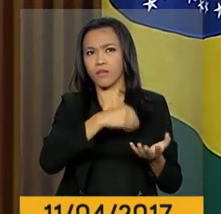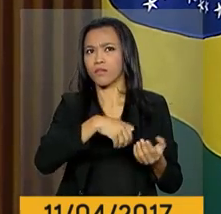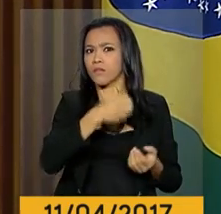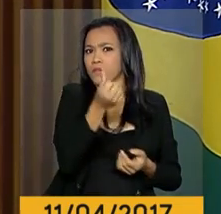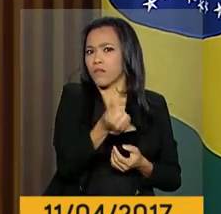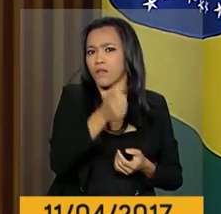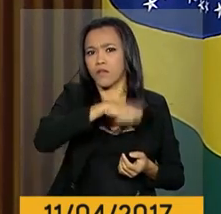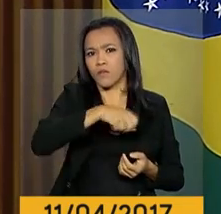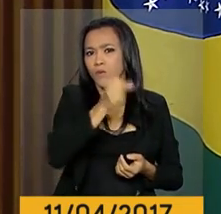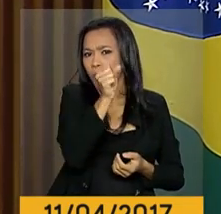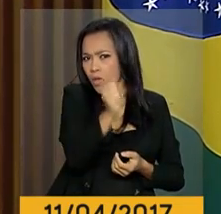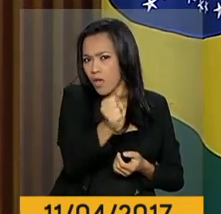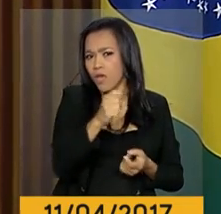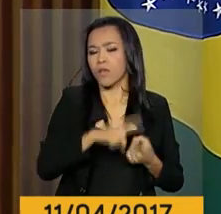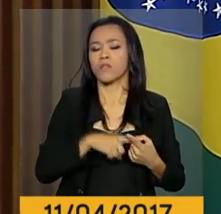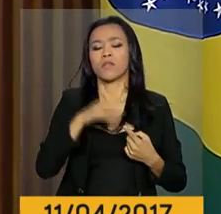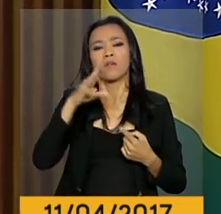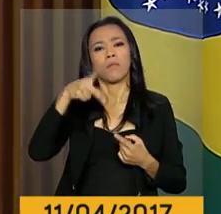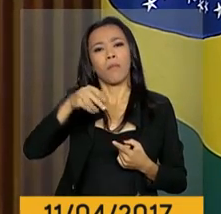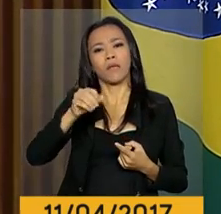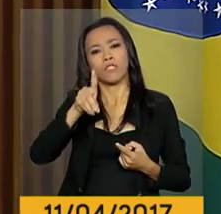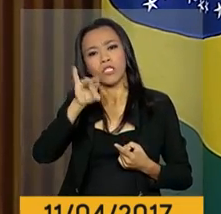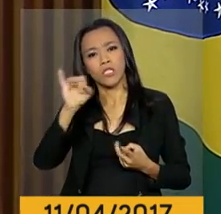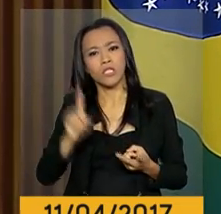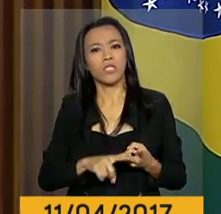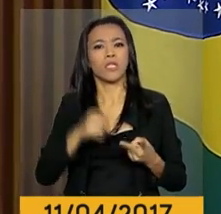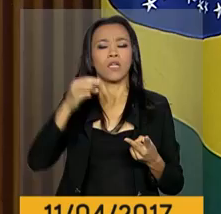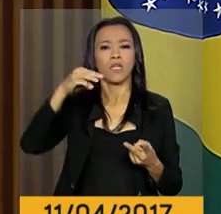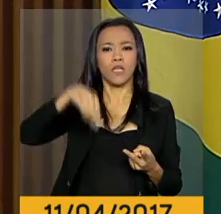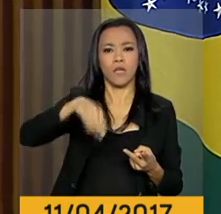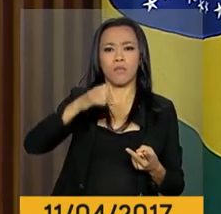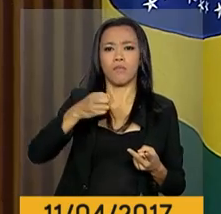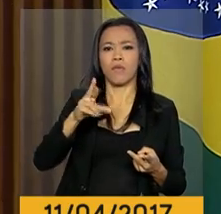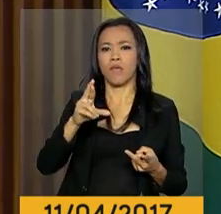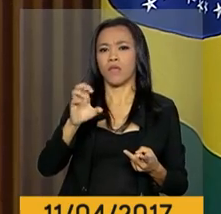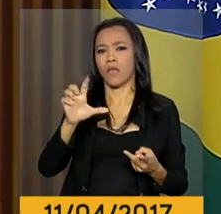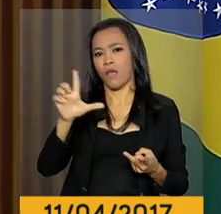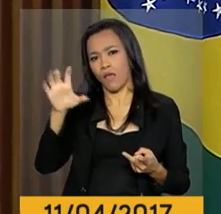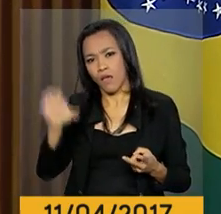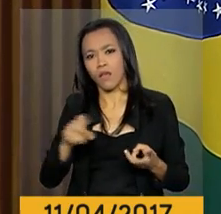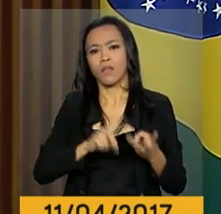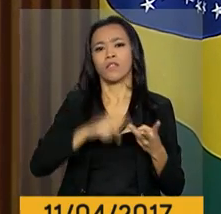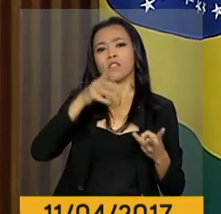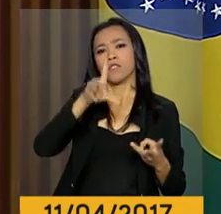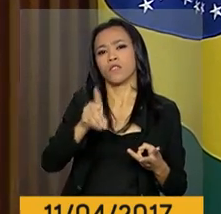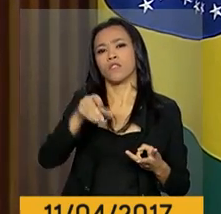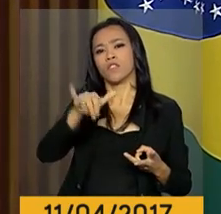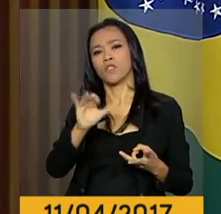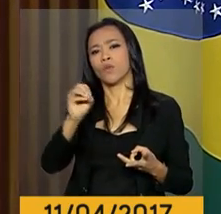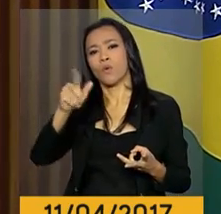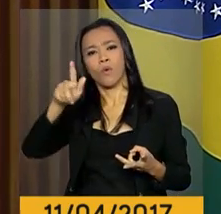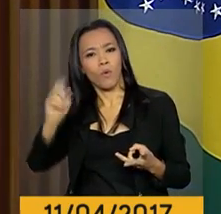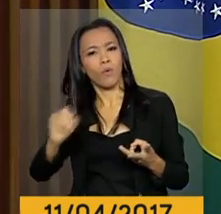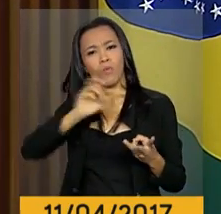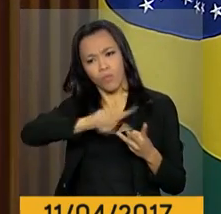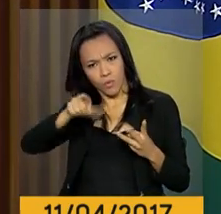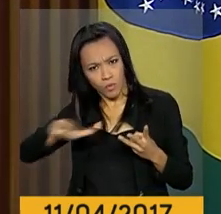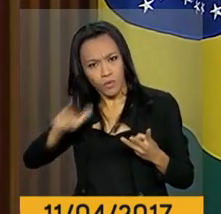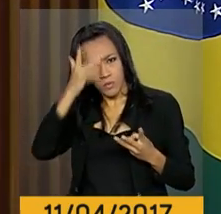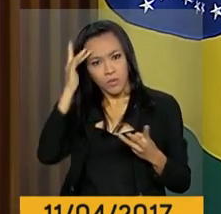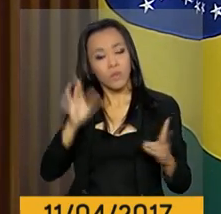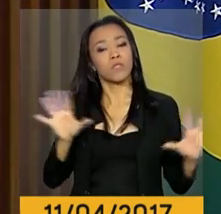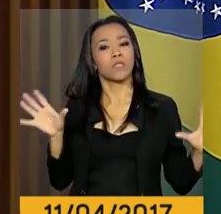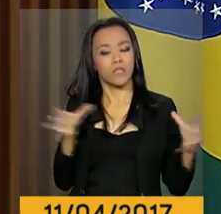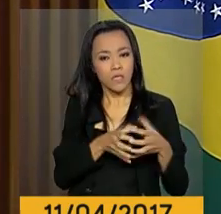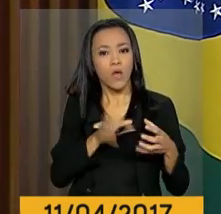coordenados pelo Padilha pelo merelles pelo Diogo pelo Marcelo Caetano por todos n é Ah é uma reforma